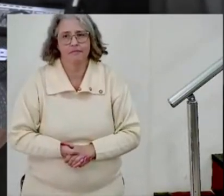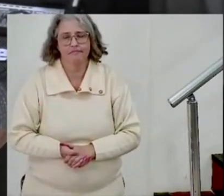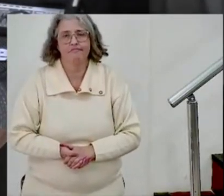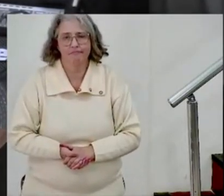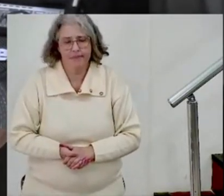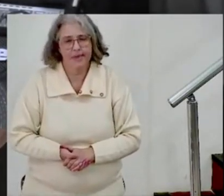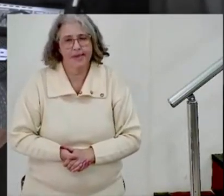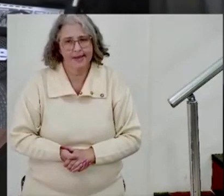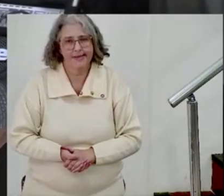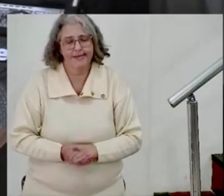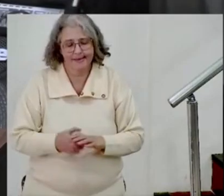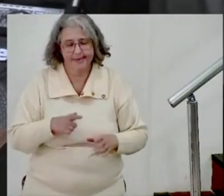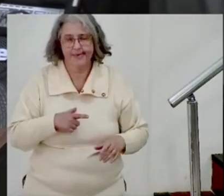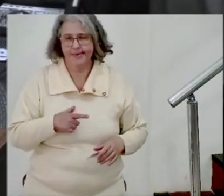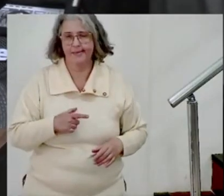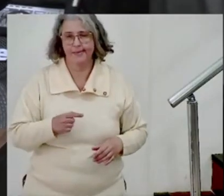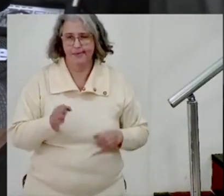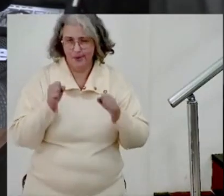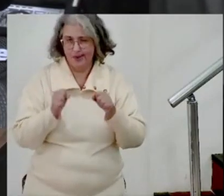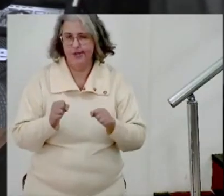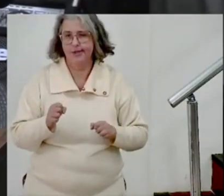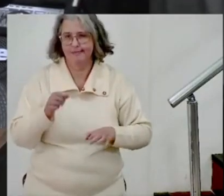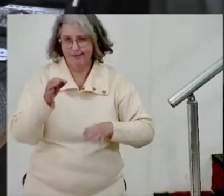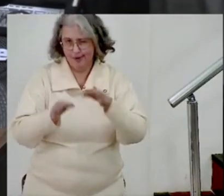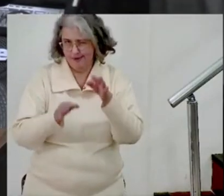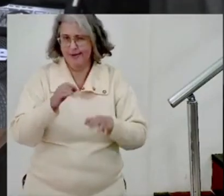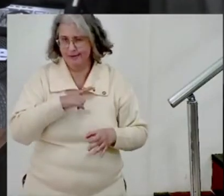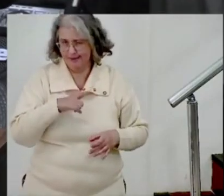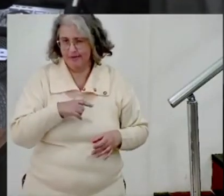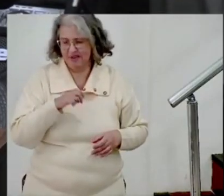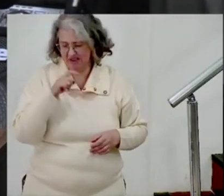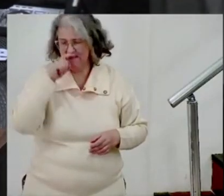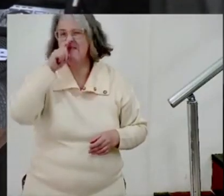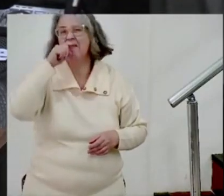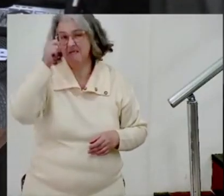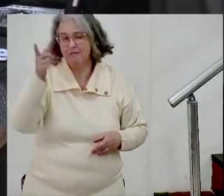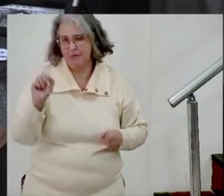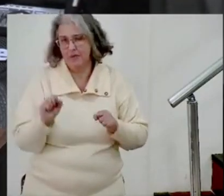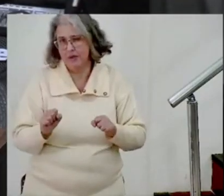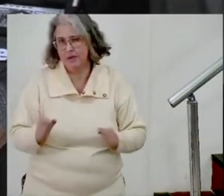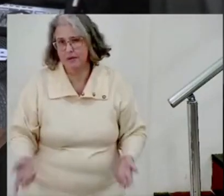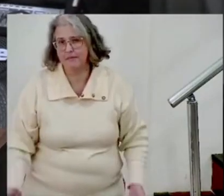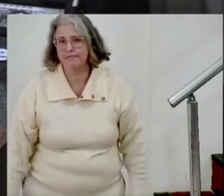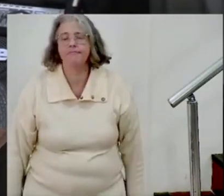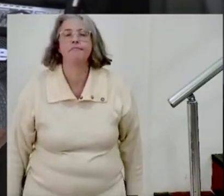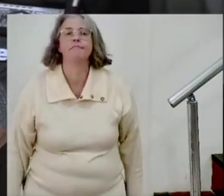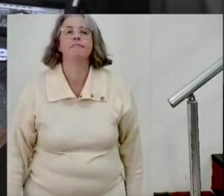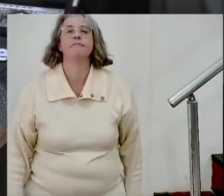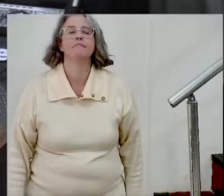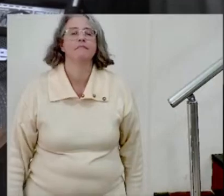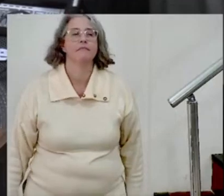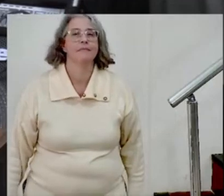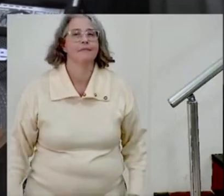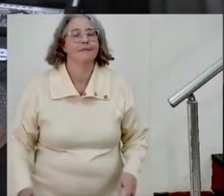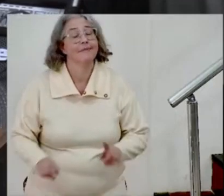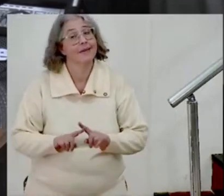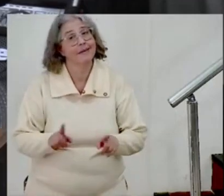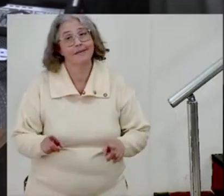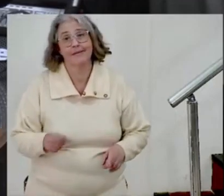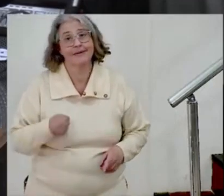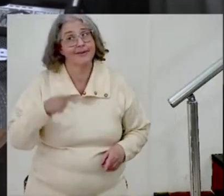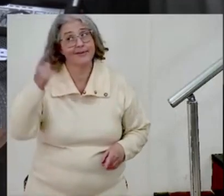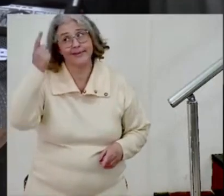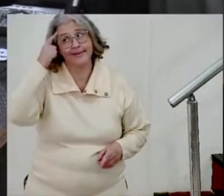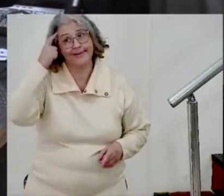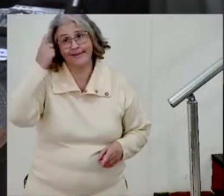justificativa para ser arrogante desse jeito, não tinha? Só que ele não contava de entender quem era o Deus que